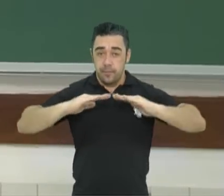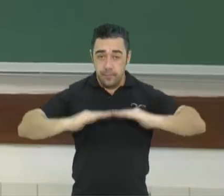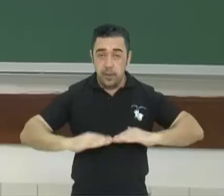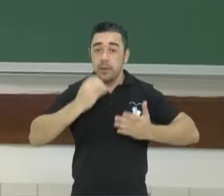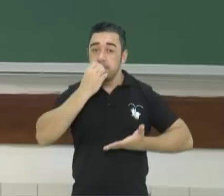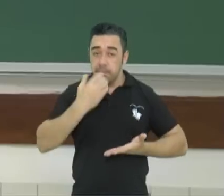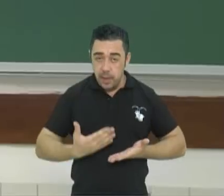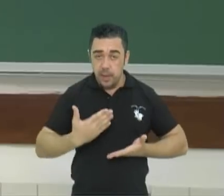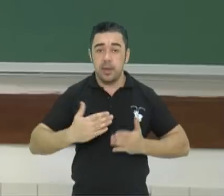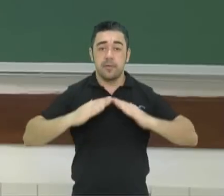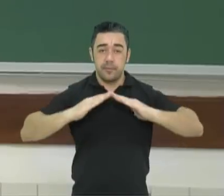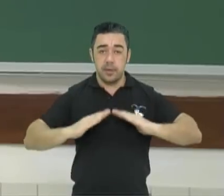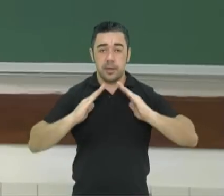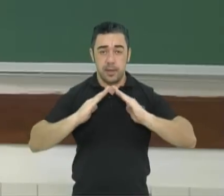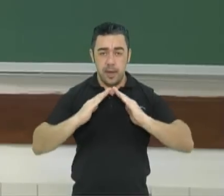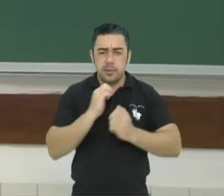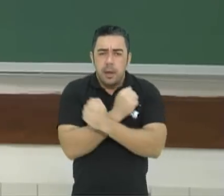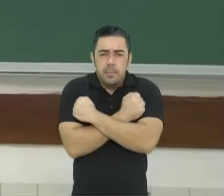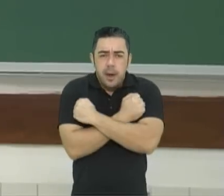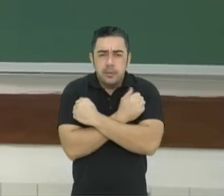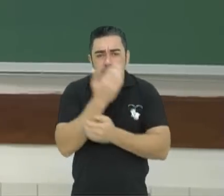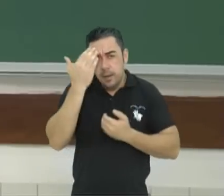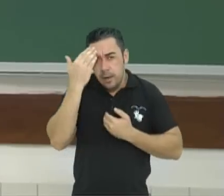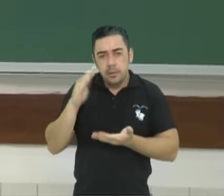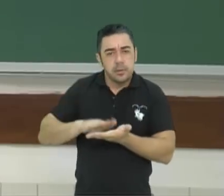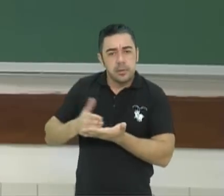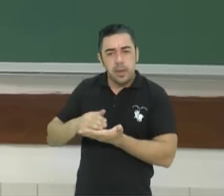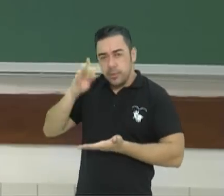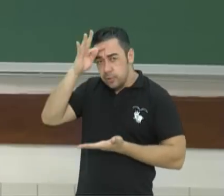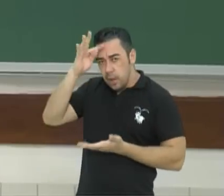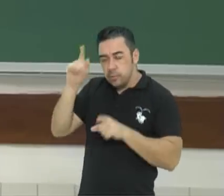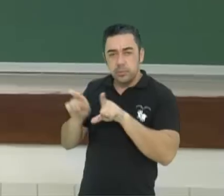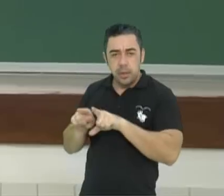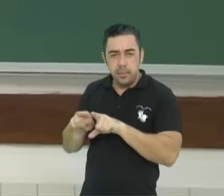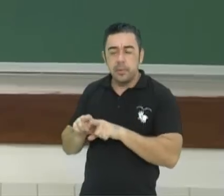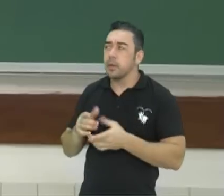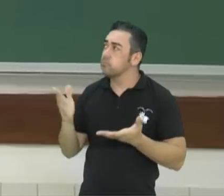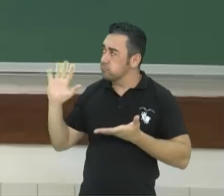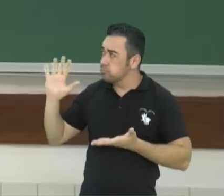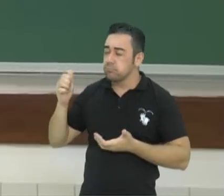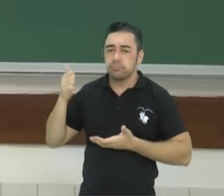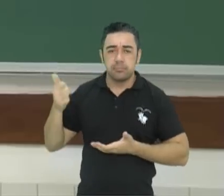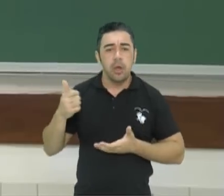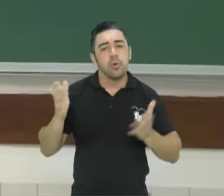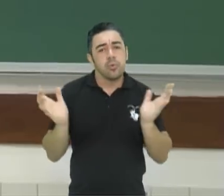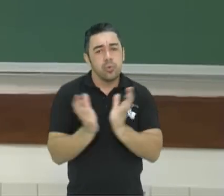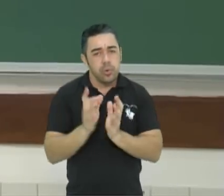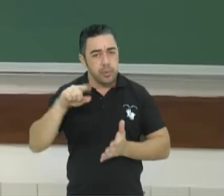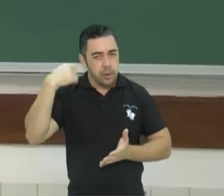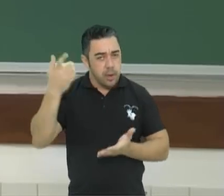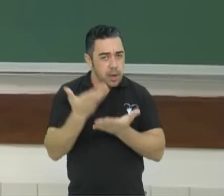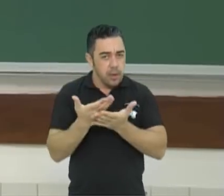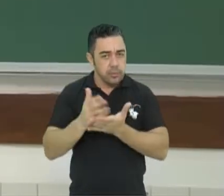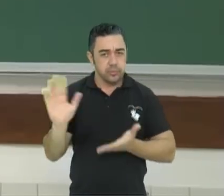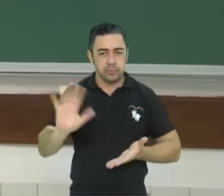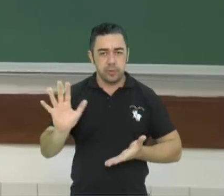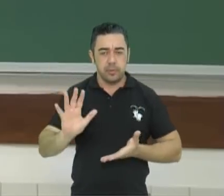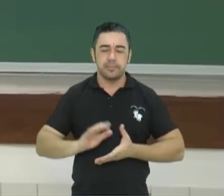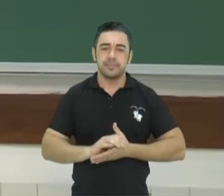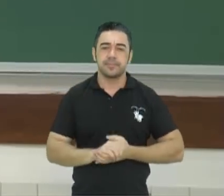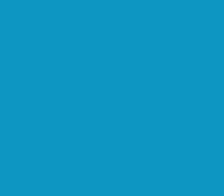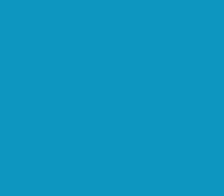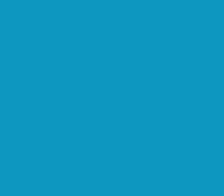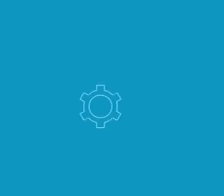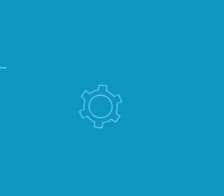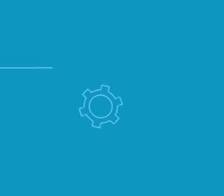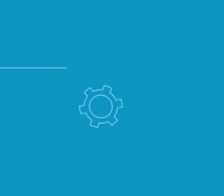se cuidem, um abraço do prof, agradeço nosso intérprete Tiago, o pessoal que está aqui com a gente e até a próxima aula, gente. Tchau, tchau.